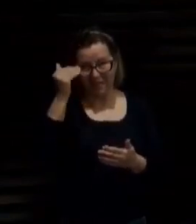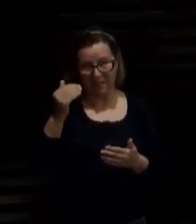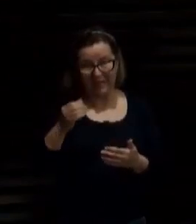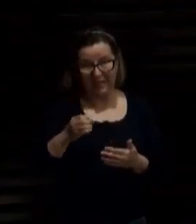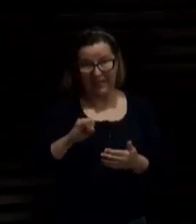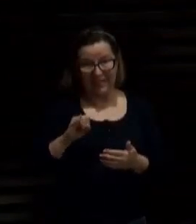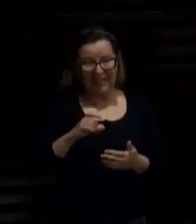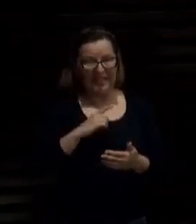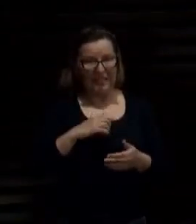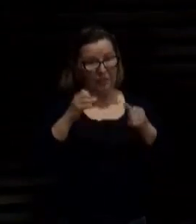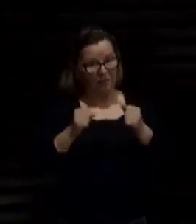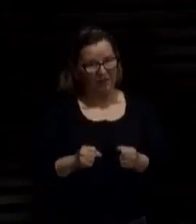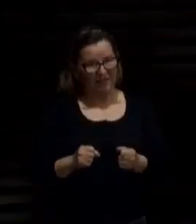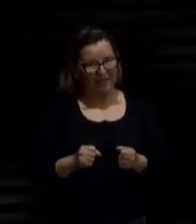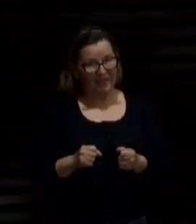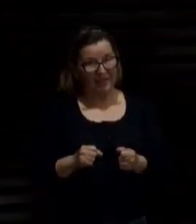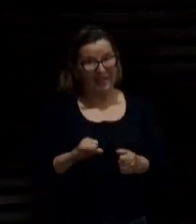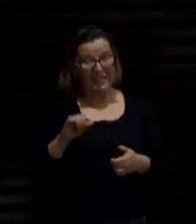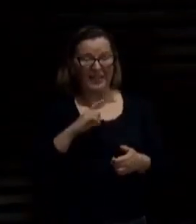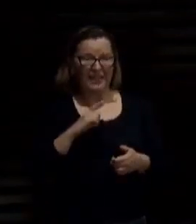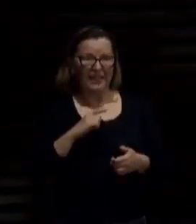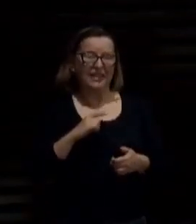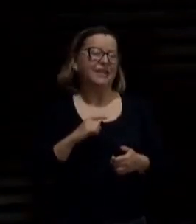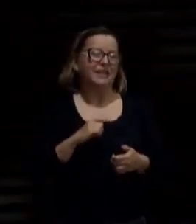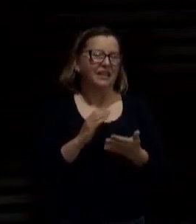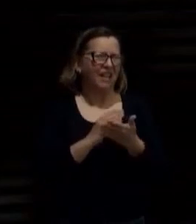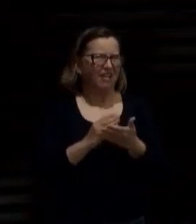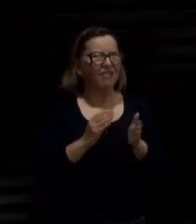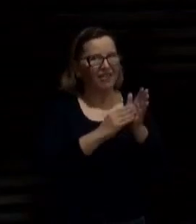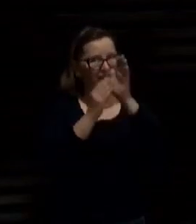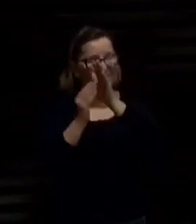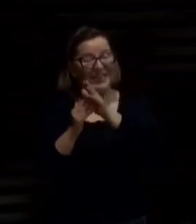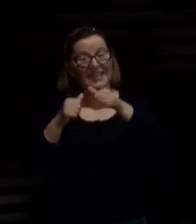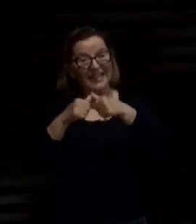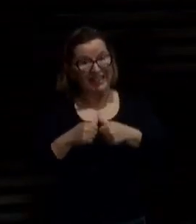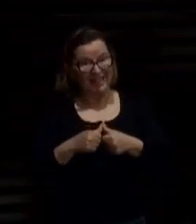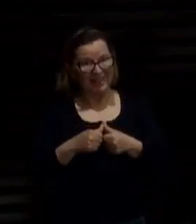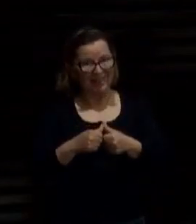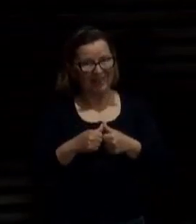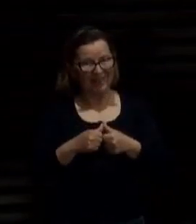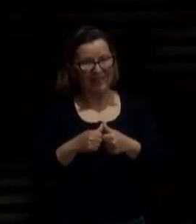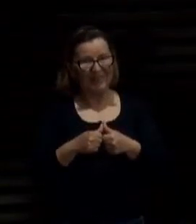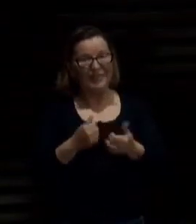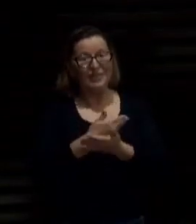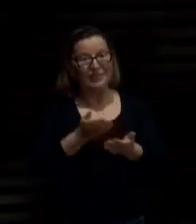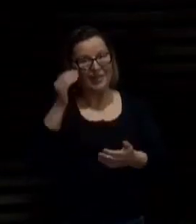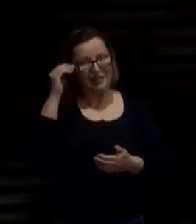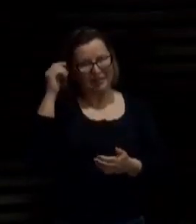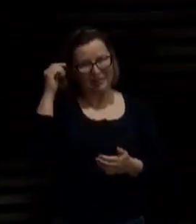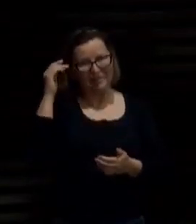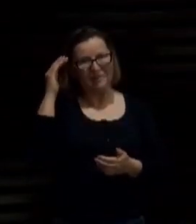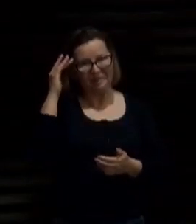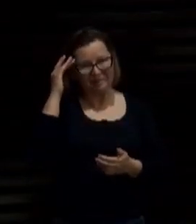virtude há e se algum louvor existe, seja isso o que ocupe o vosso pensamento. O que